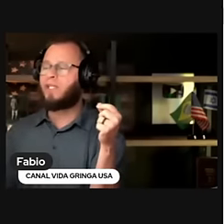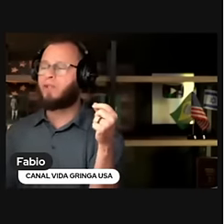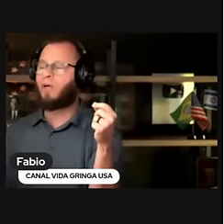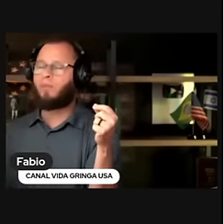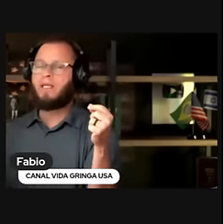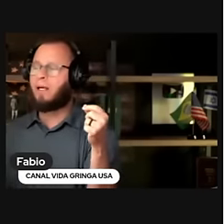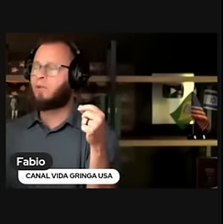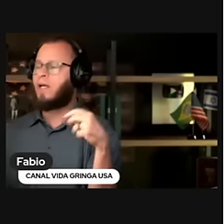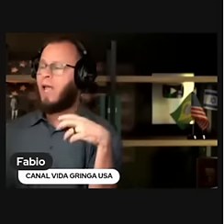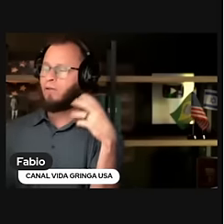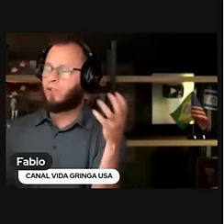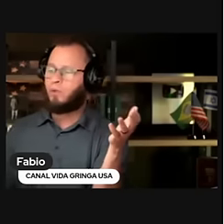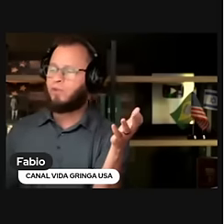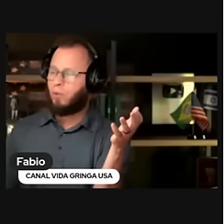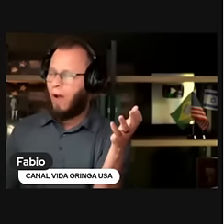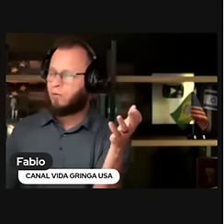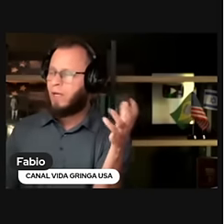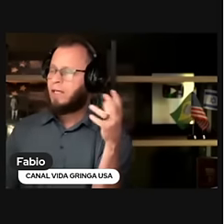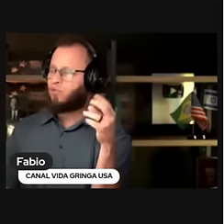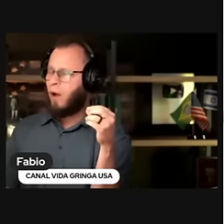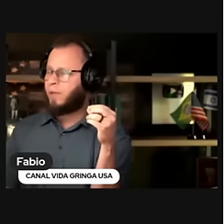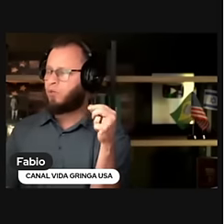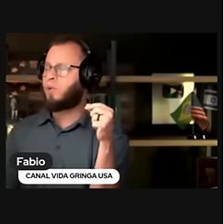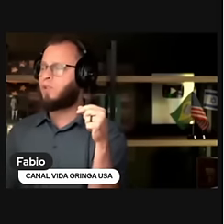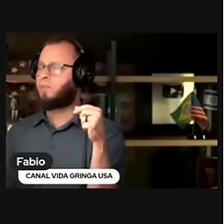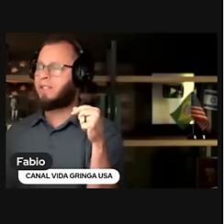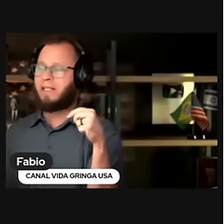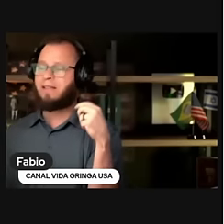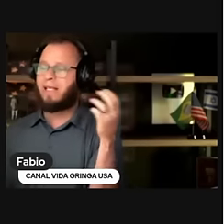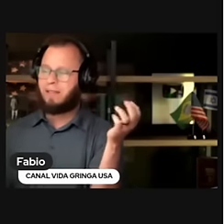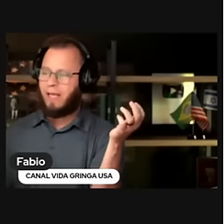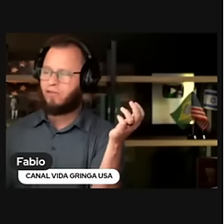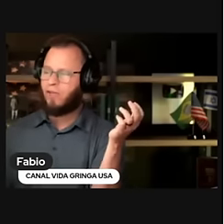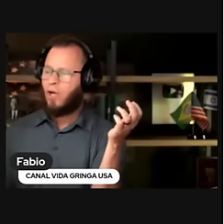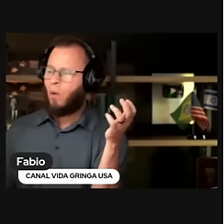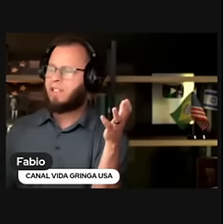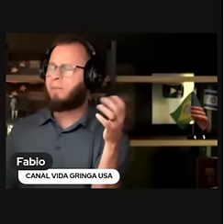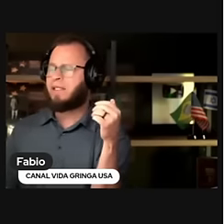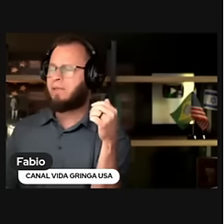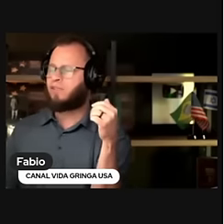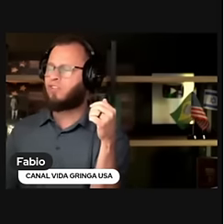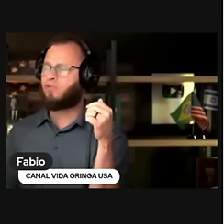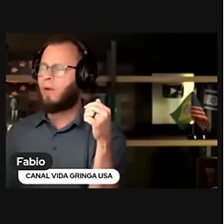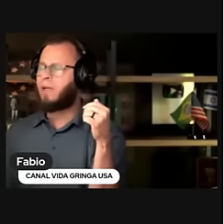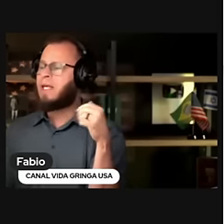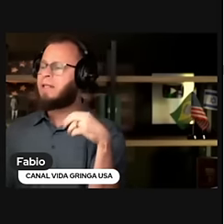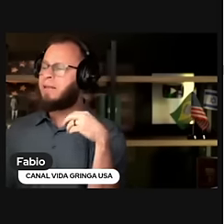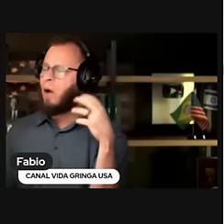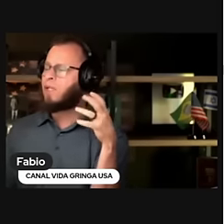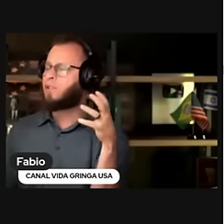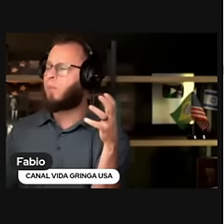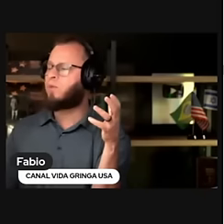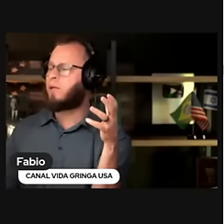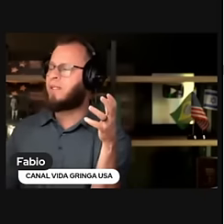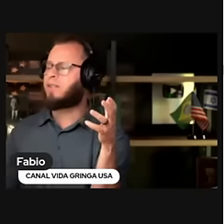Favorito Republicano em 2024 trump que dominou as pesquisas recentes os representantes de trump não